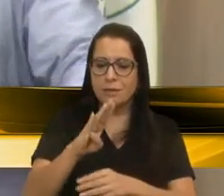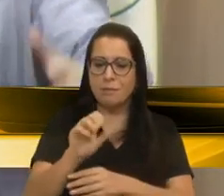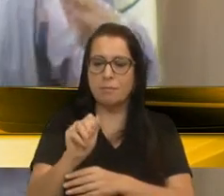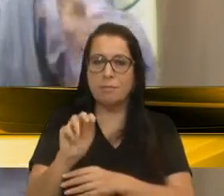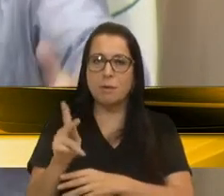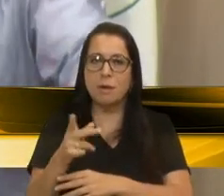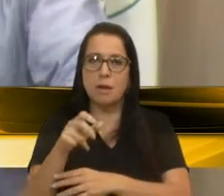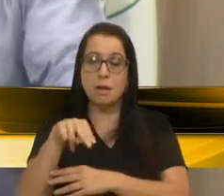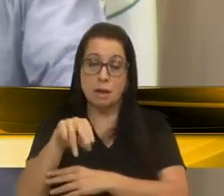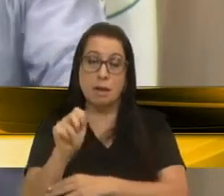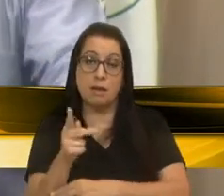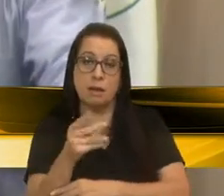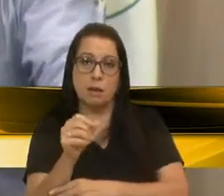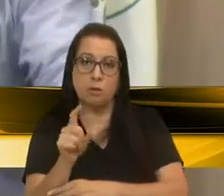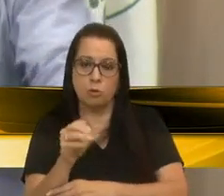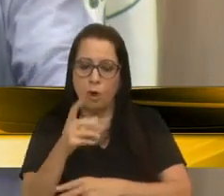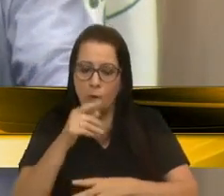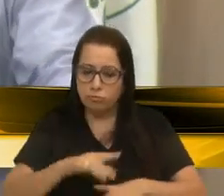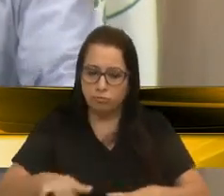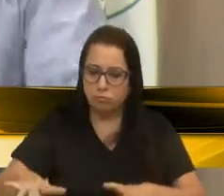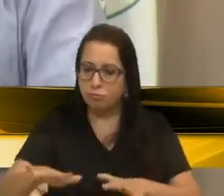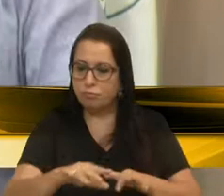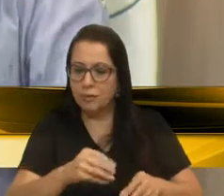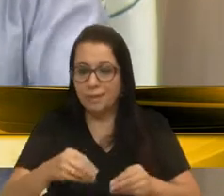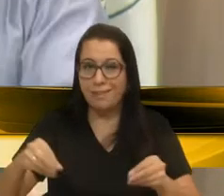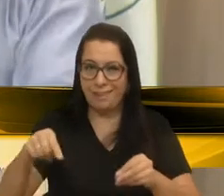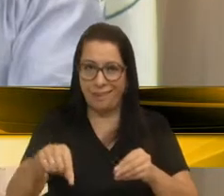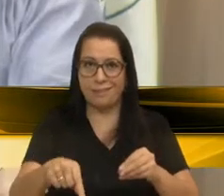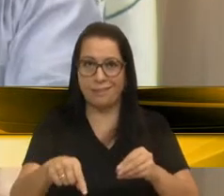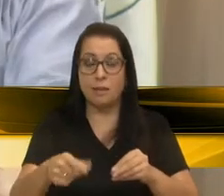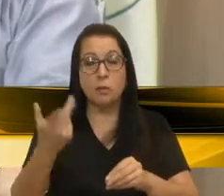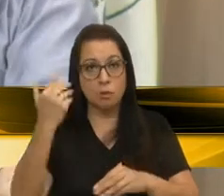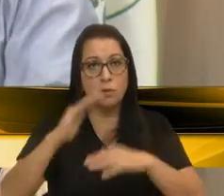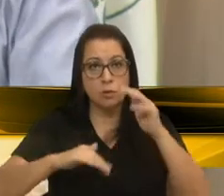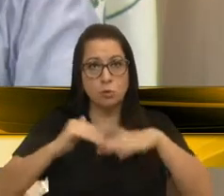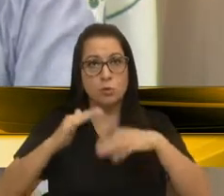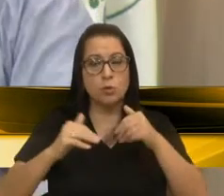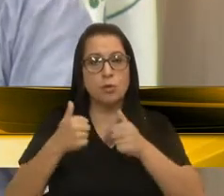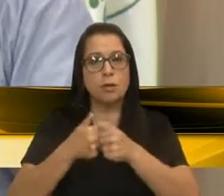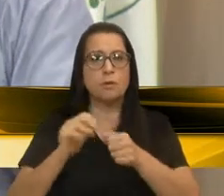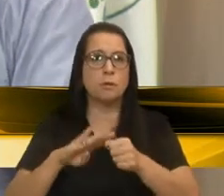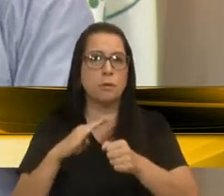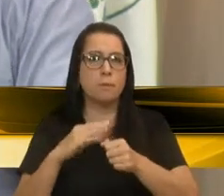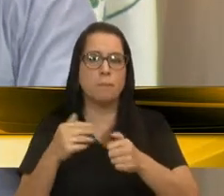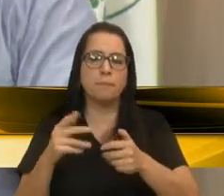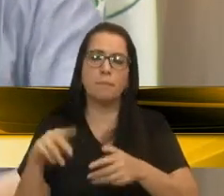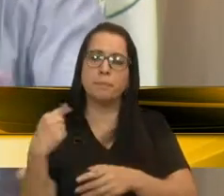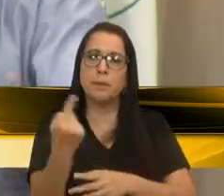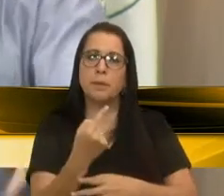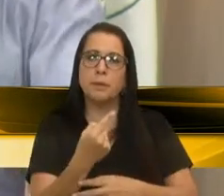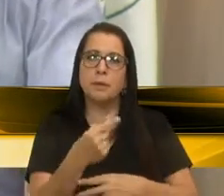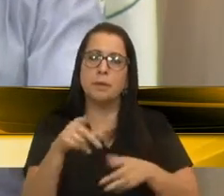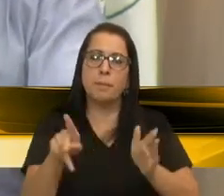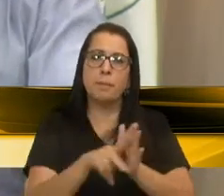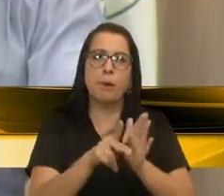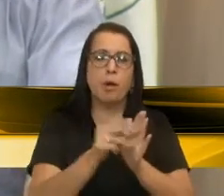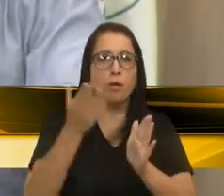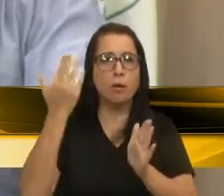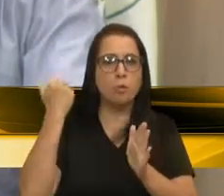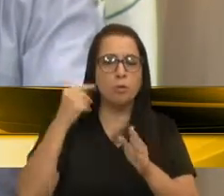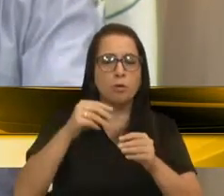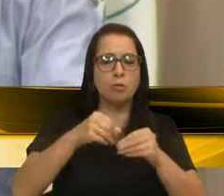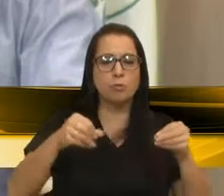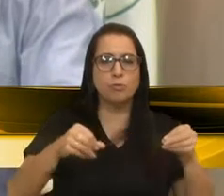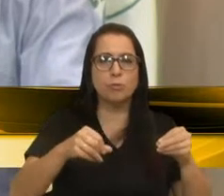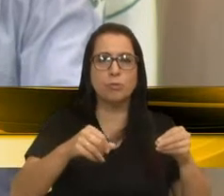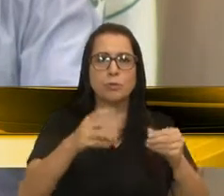fato, o grande tanque de detenção de Caxias foi construído ali no Gianella, naquela área que pertencia, era uma área verde